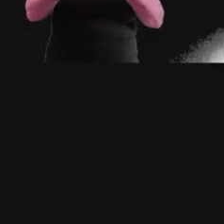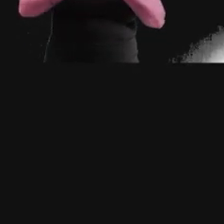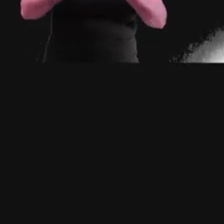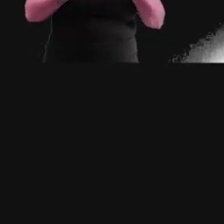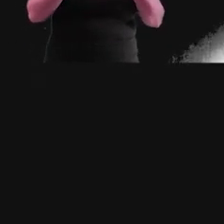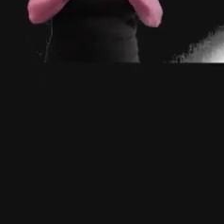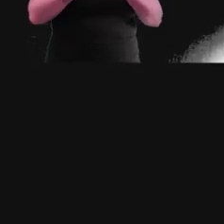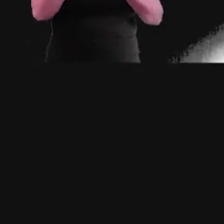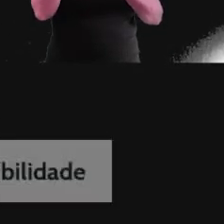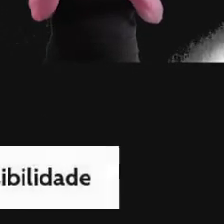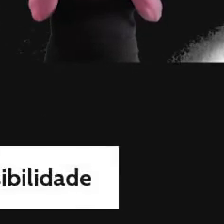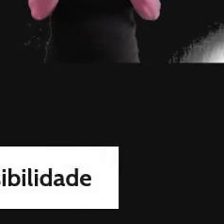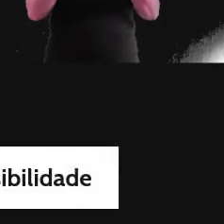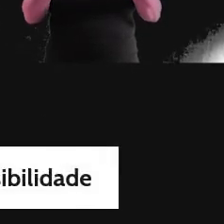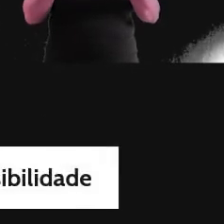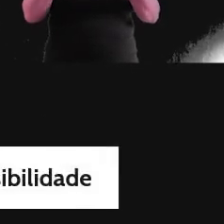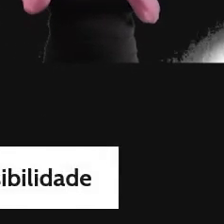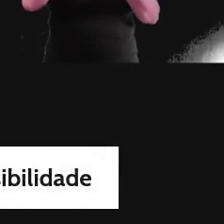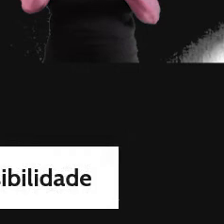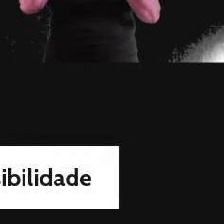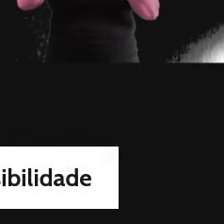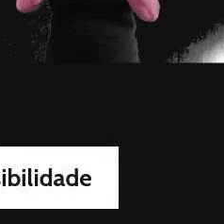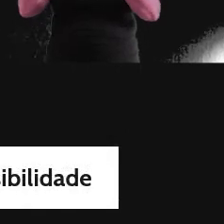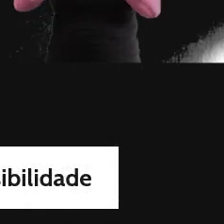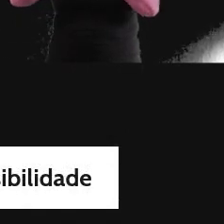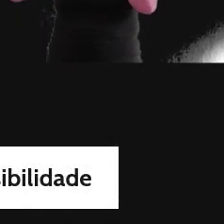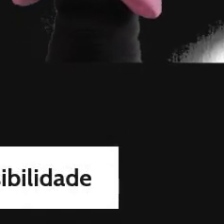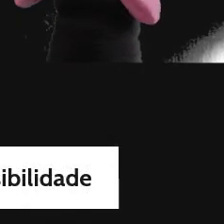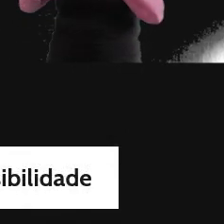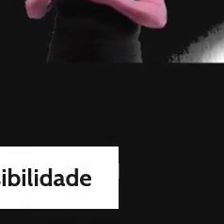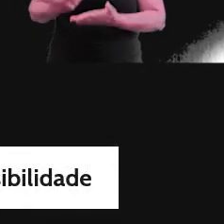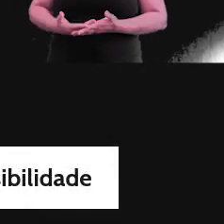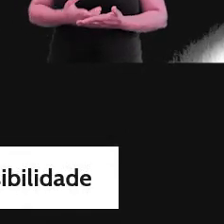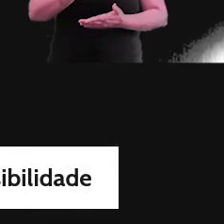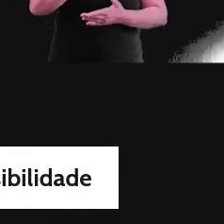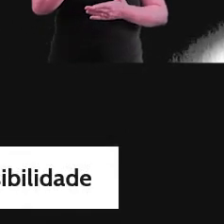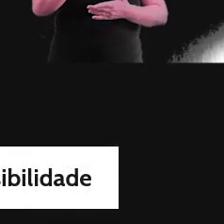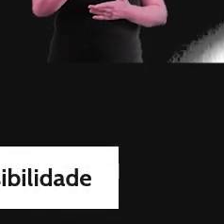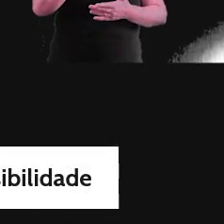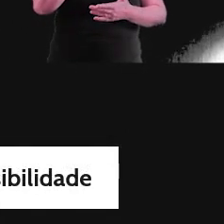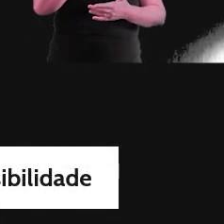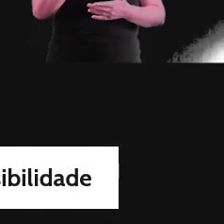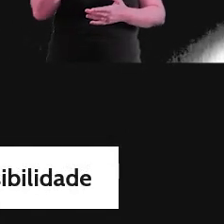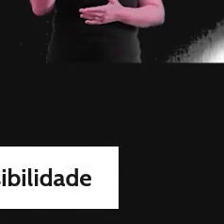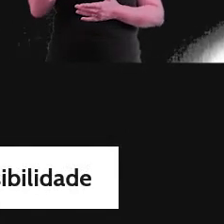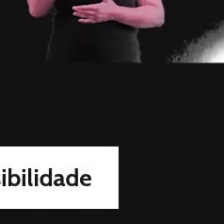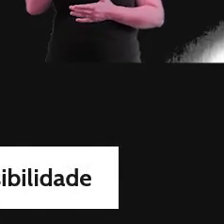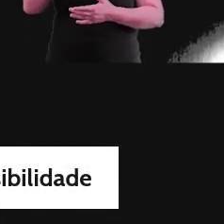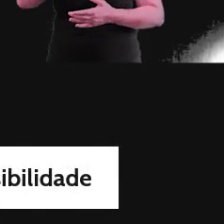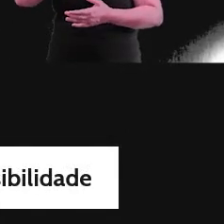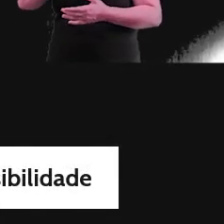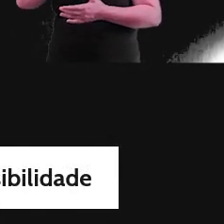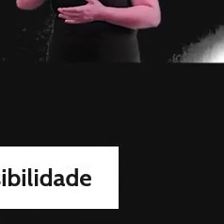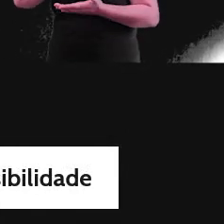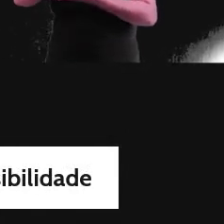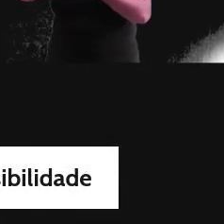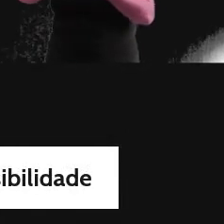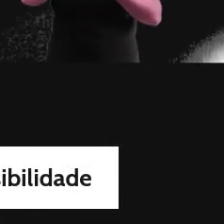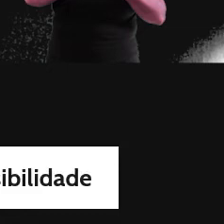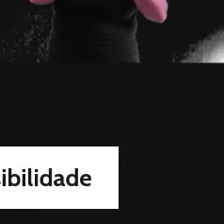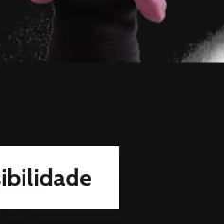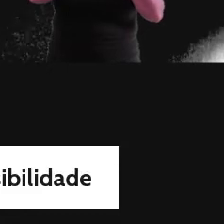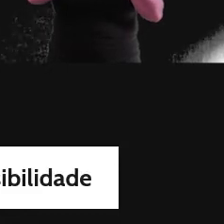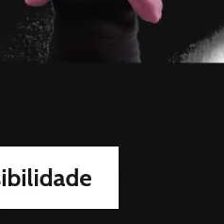para a gente, né, para a gente pensar e discutir. Mas isso não quer dizer que a gente não quer financiamento Exatamente. Da iniciativa privada. A gente